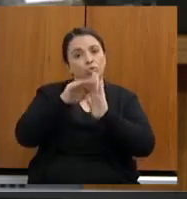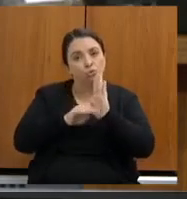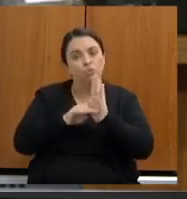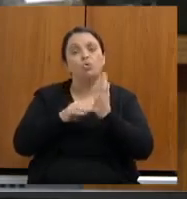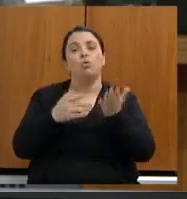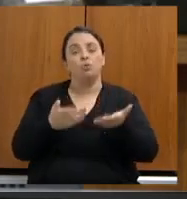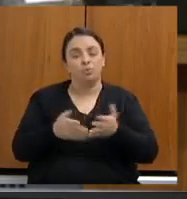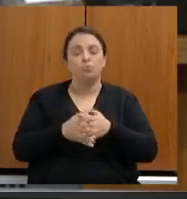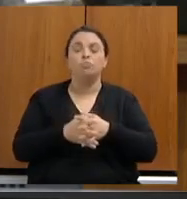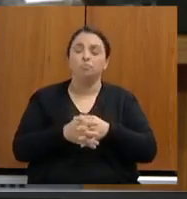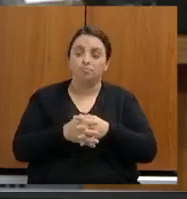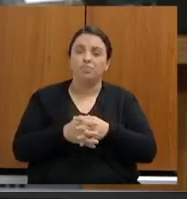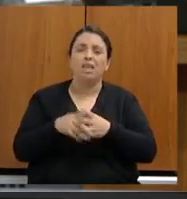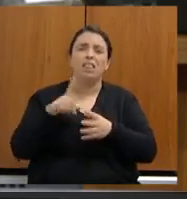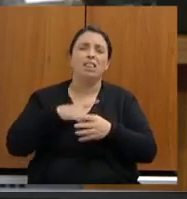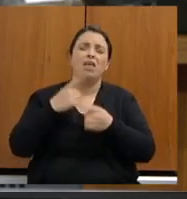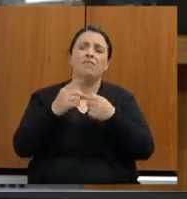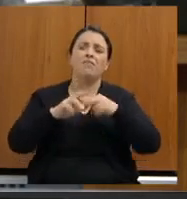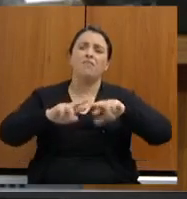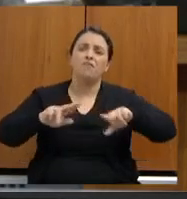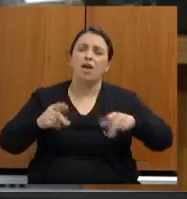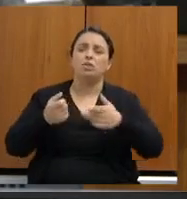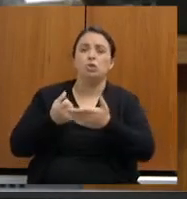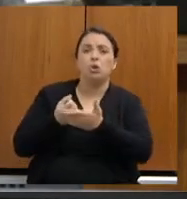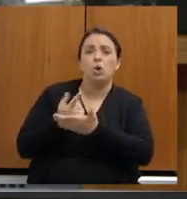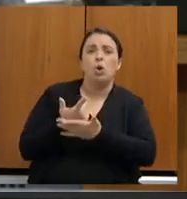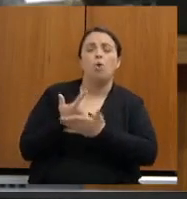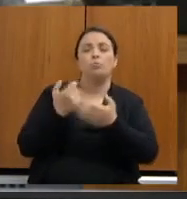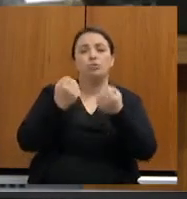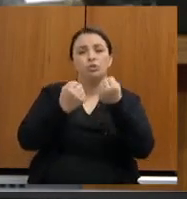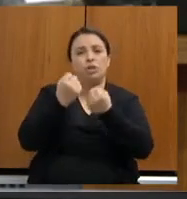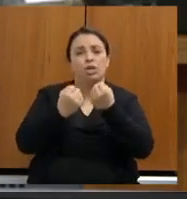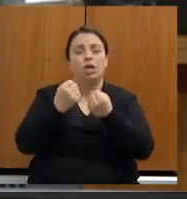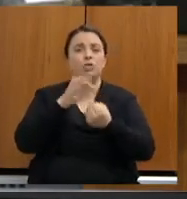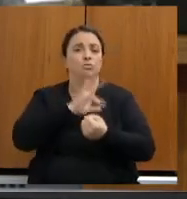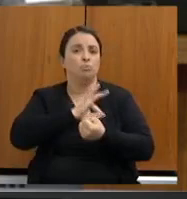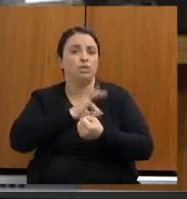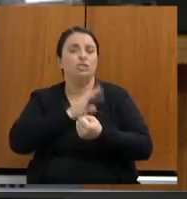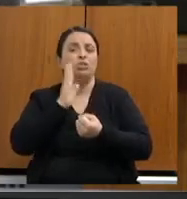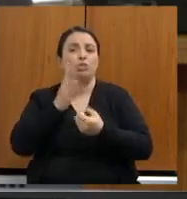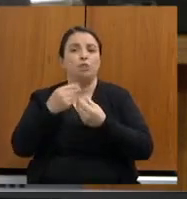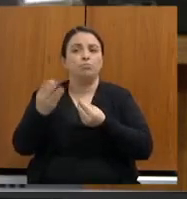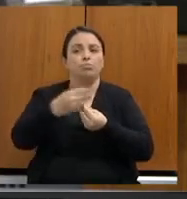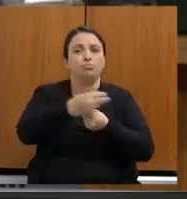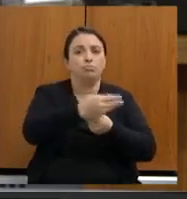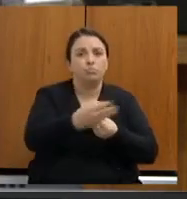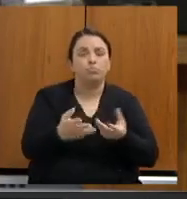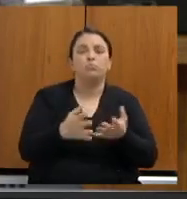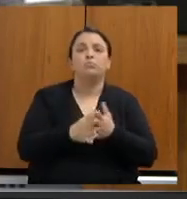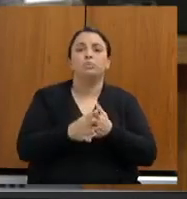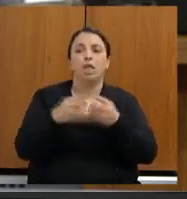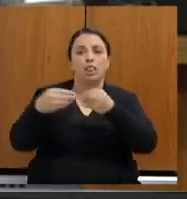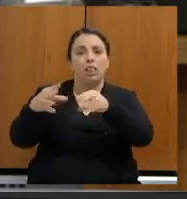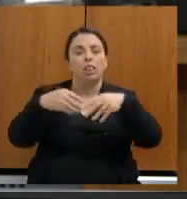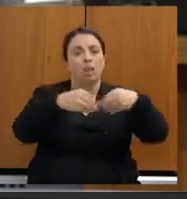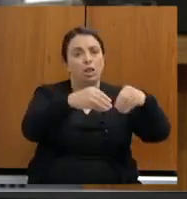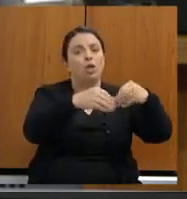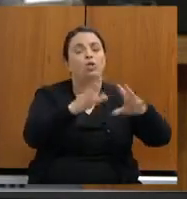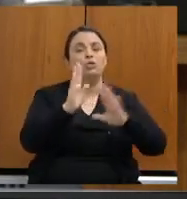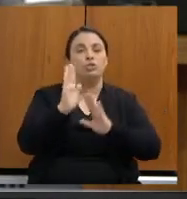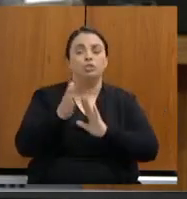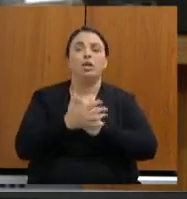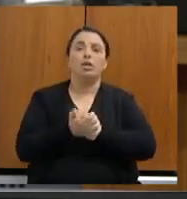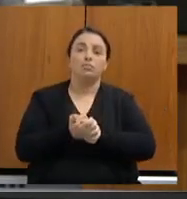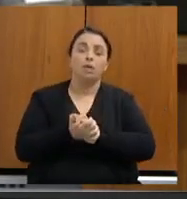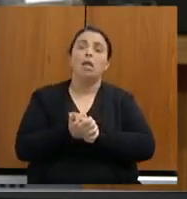tivemos vários investimentos em viaturas já disse em equipamentos de informática armamento inclusive equipamento para o plantão